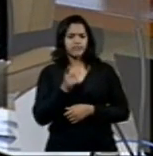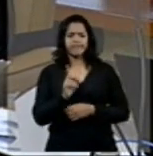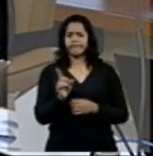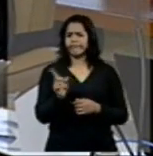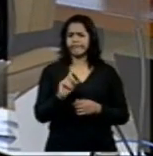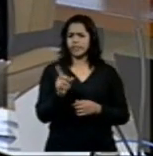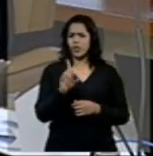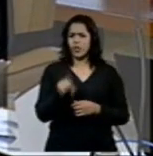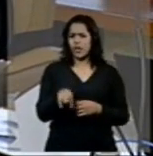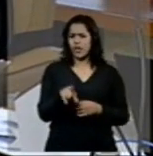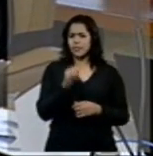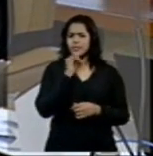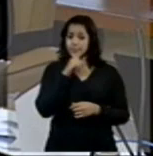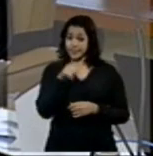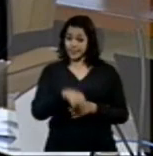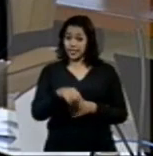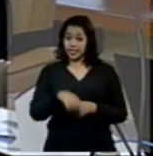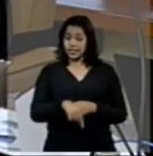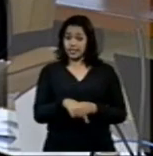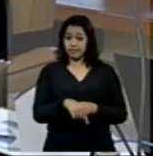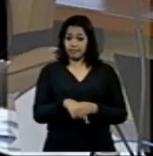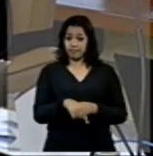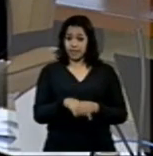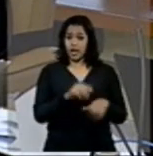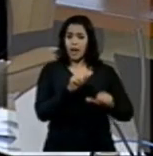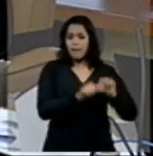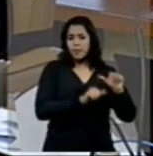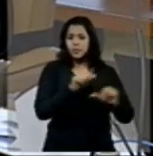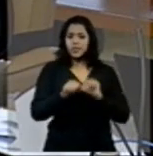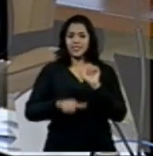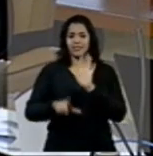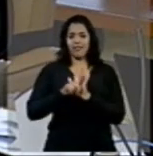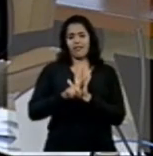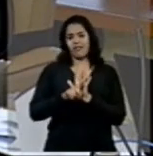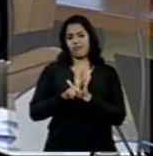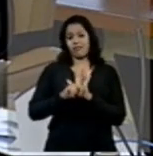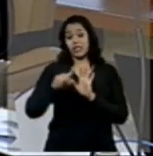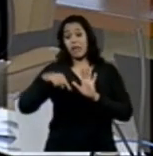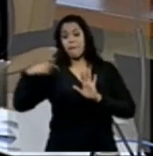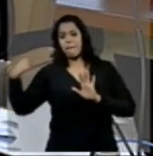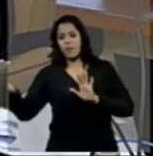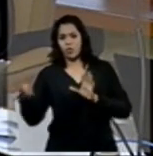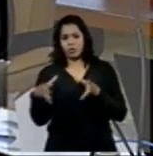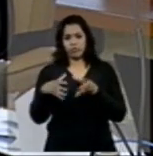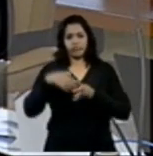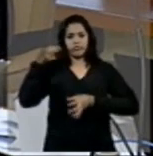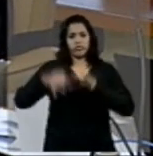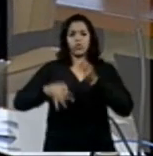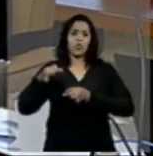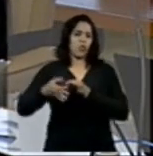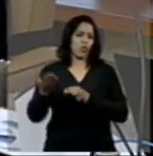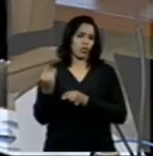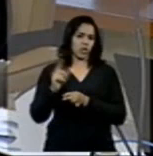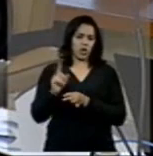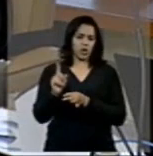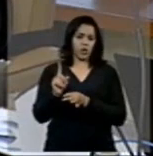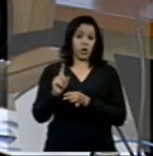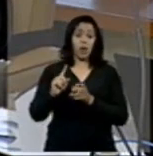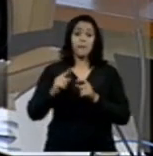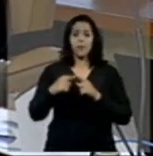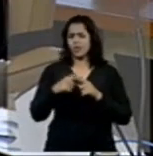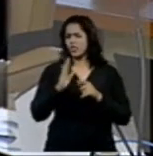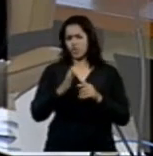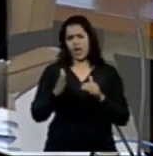se considera aqui a mudança legislativa após o ajuizamento da presente ação, eis que superada